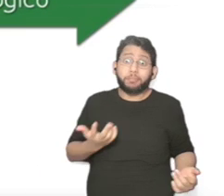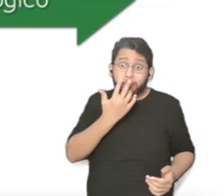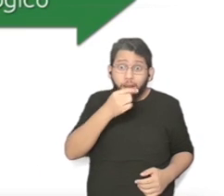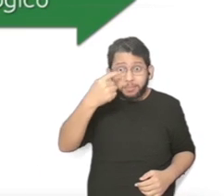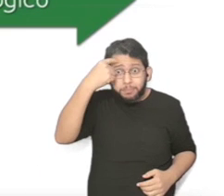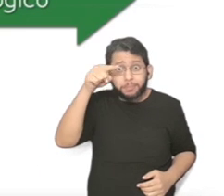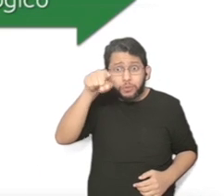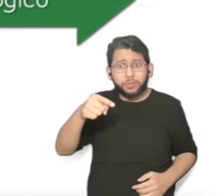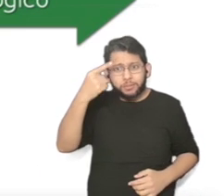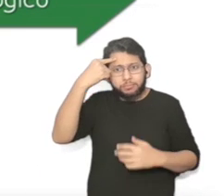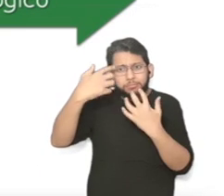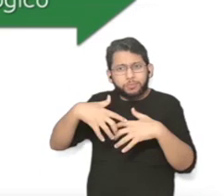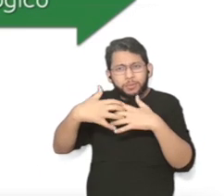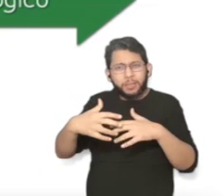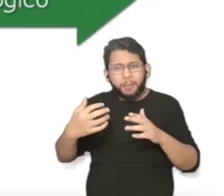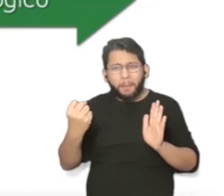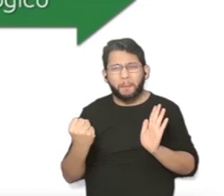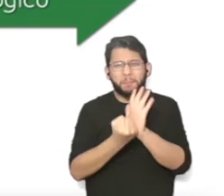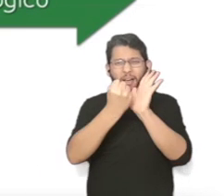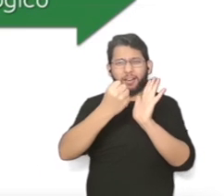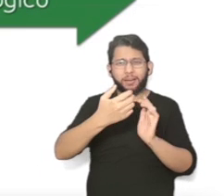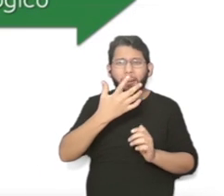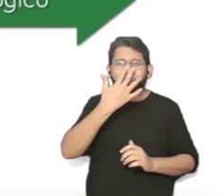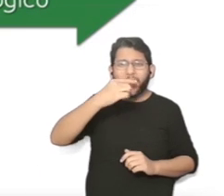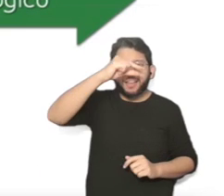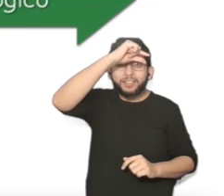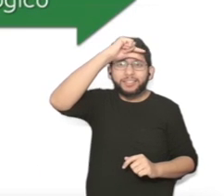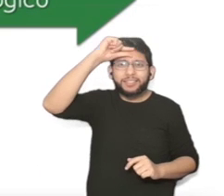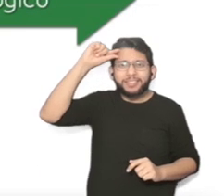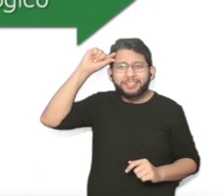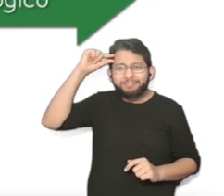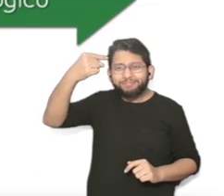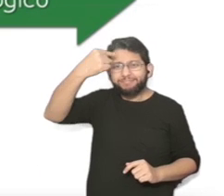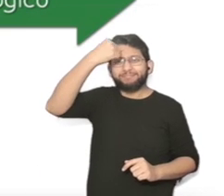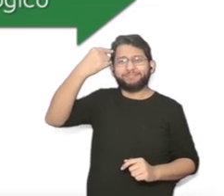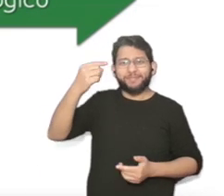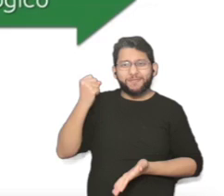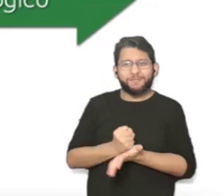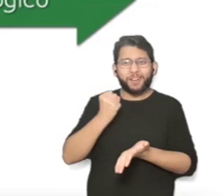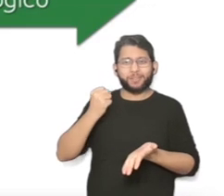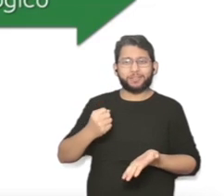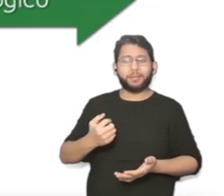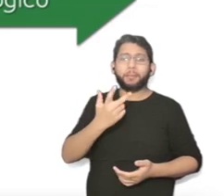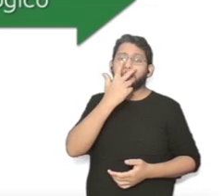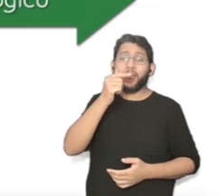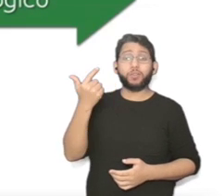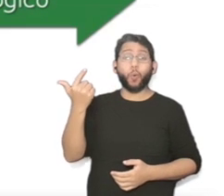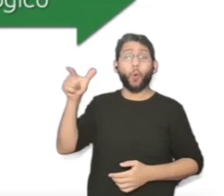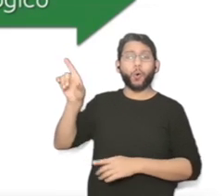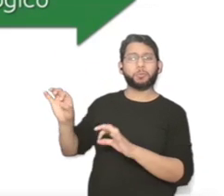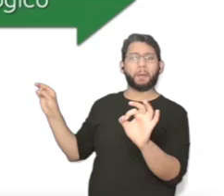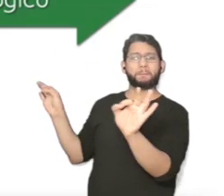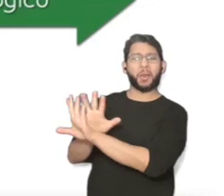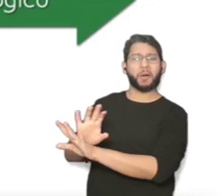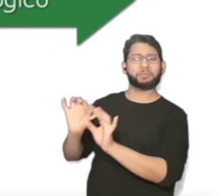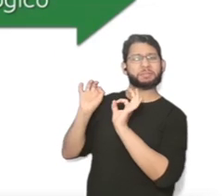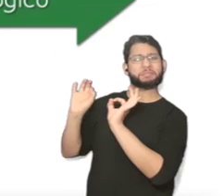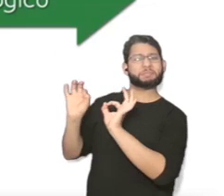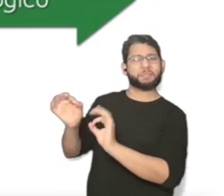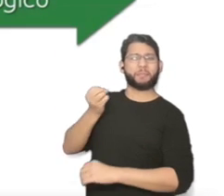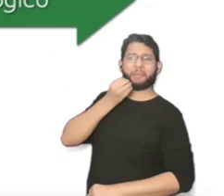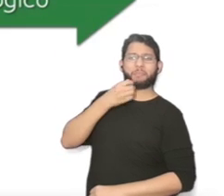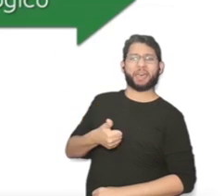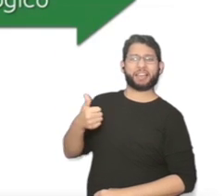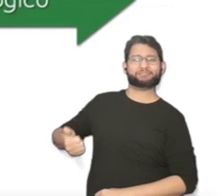mim, eu sempre fosse marcado por alguma coisa que está faltando, alguém que não é completa. Como seria